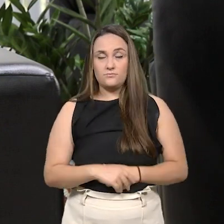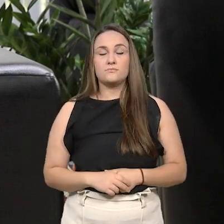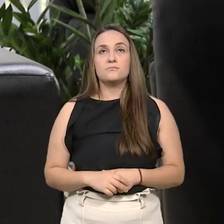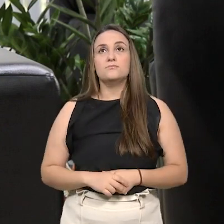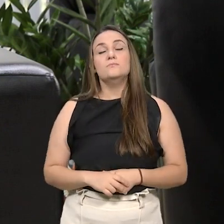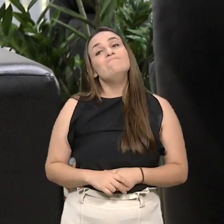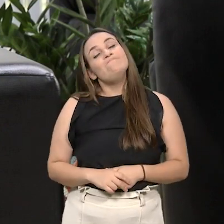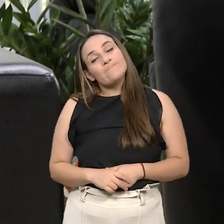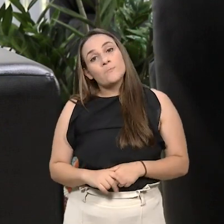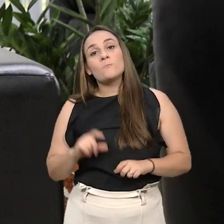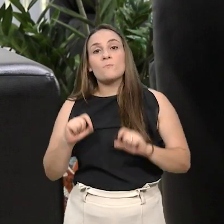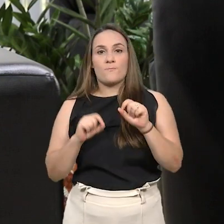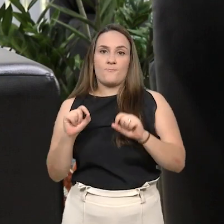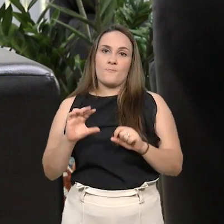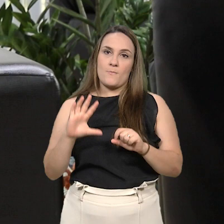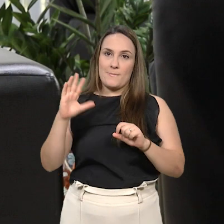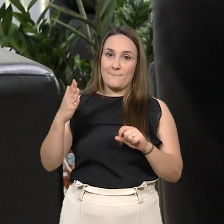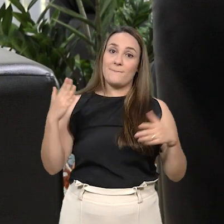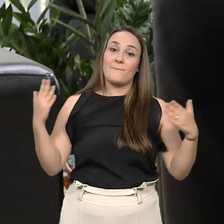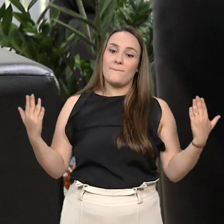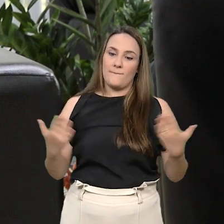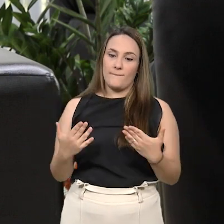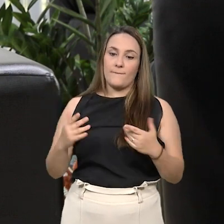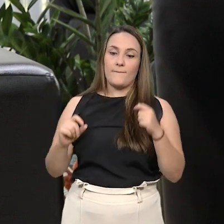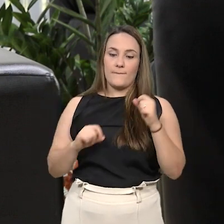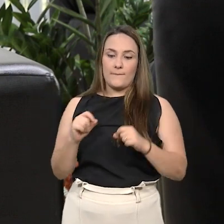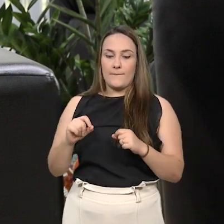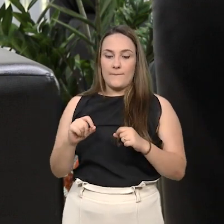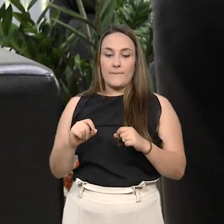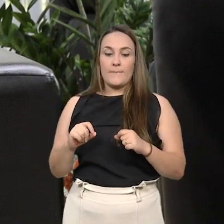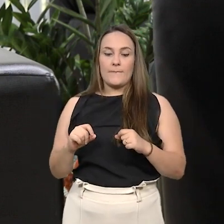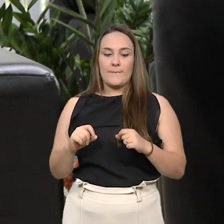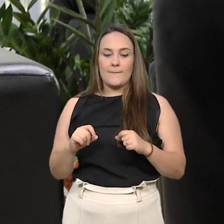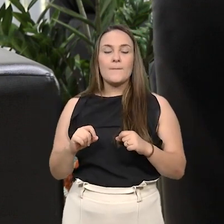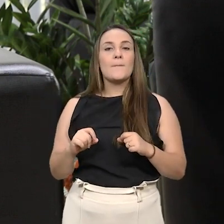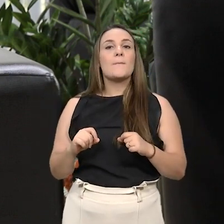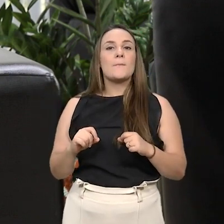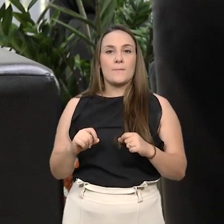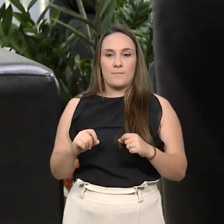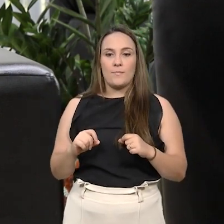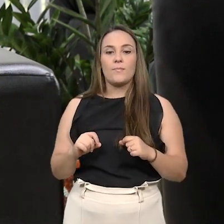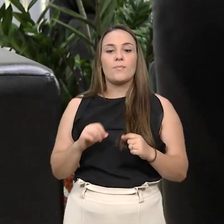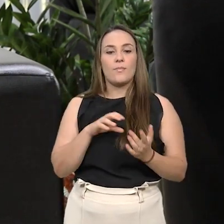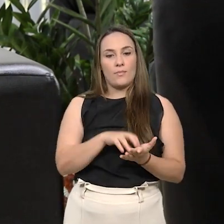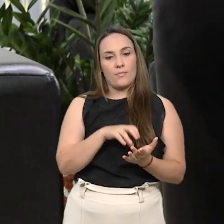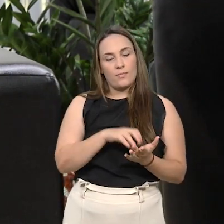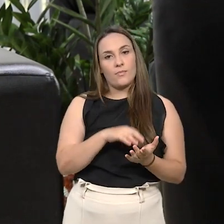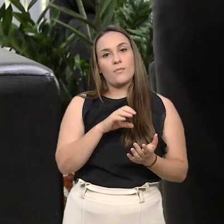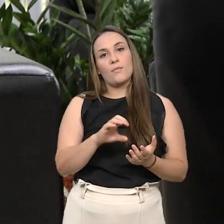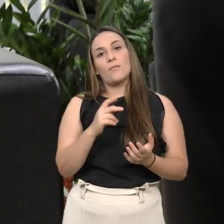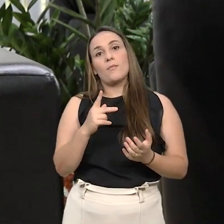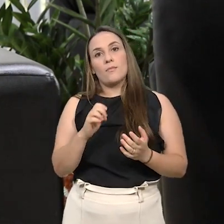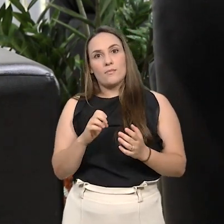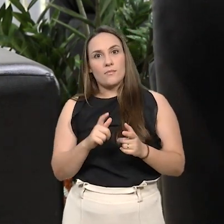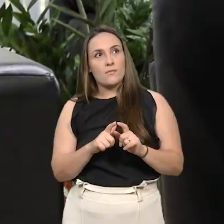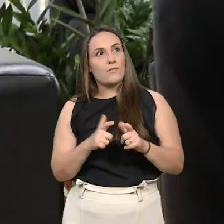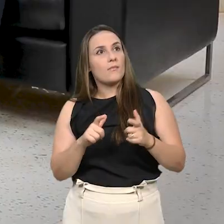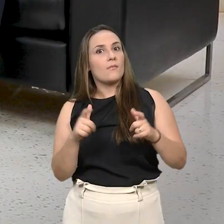ocorre? Para nossa alegria, a Central de Processamento Eletrônico ela cresceu e foi adotada em várias unidades da